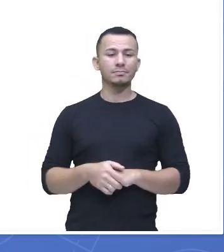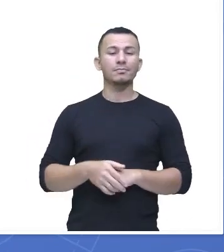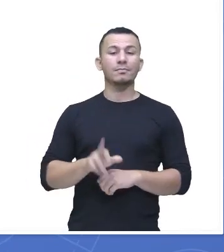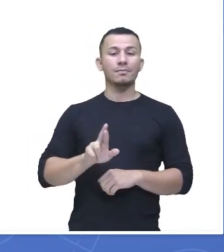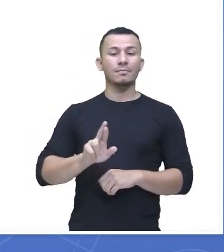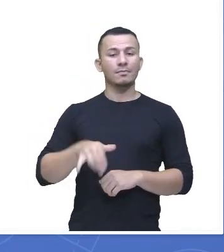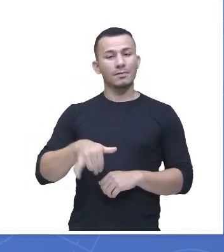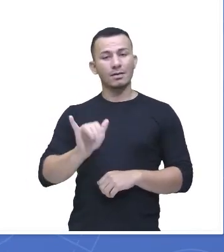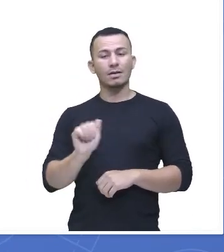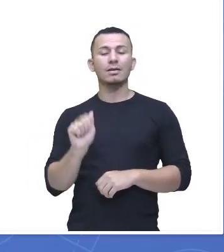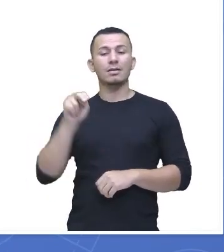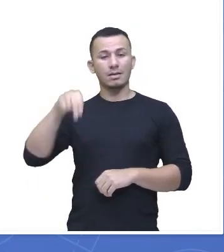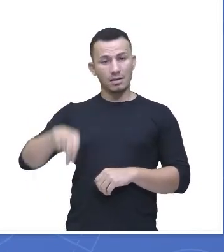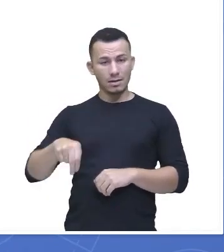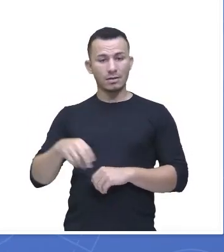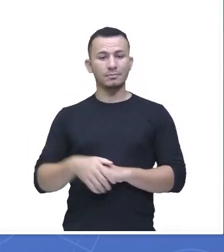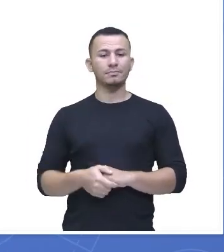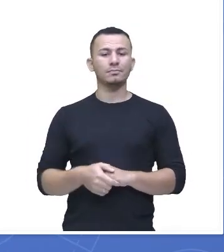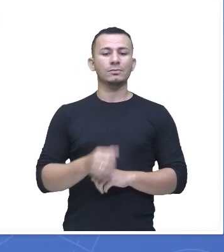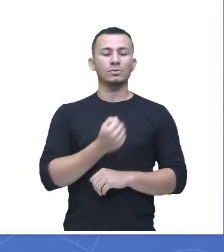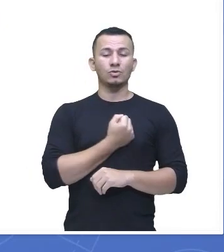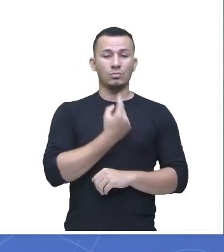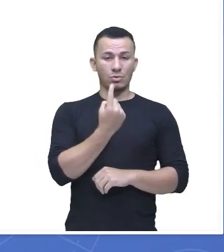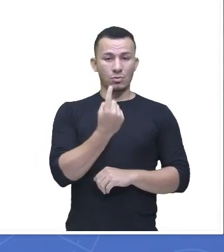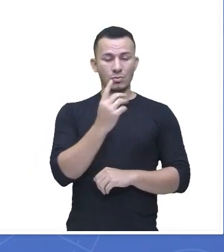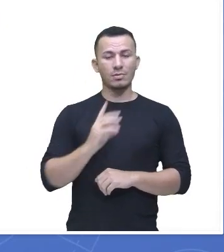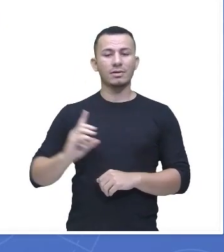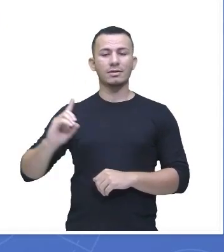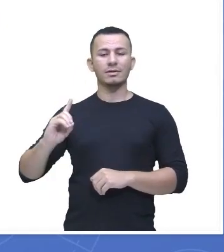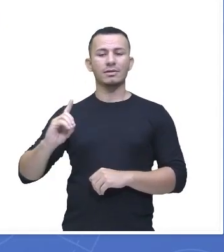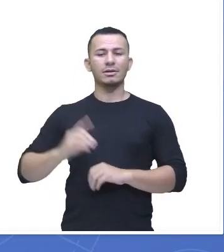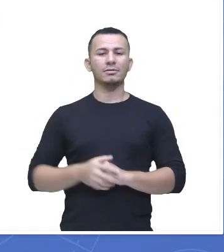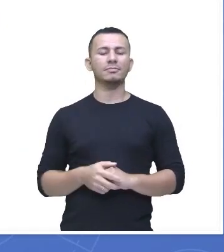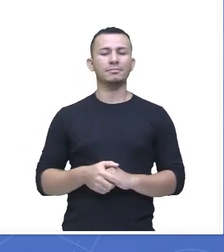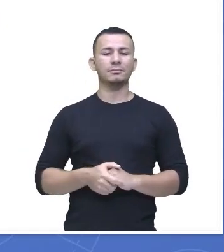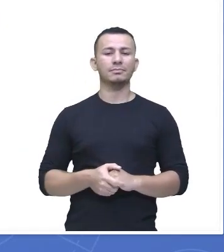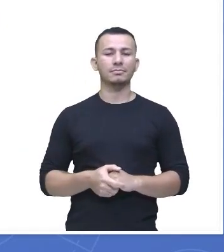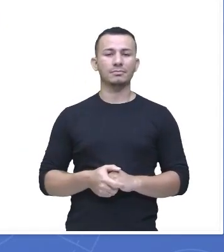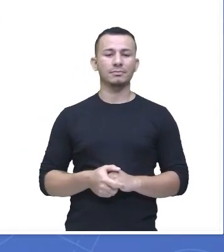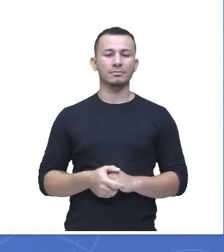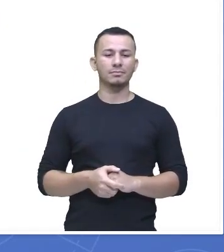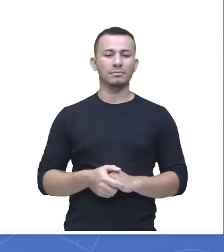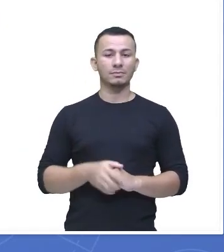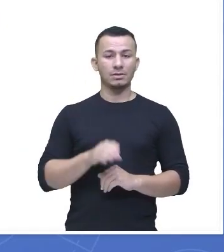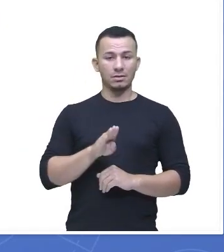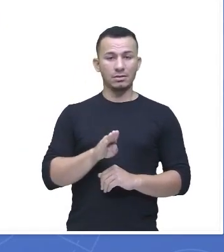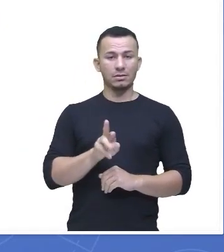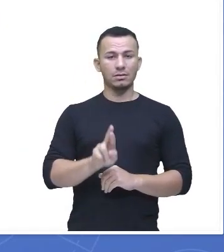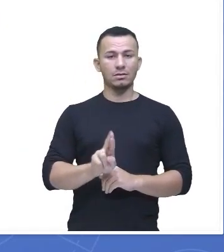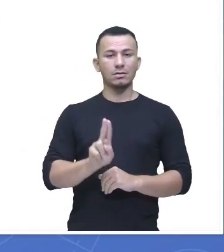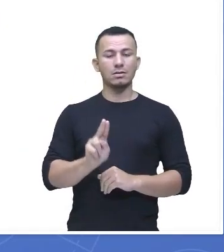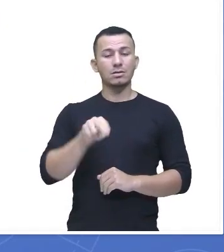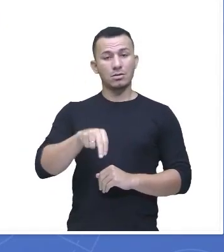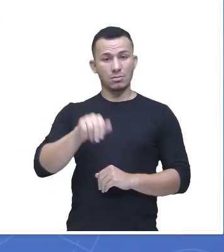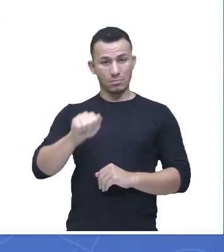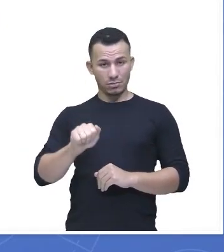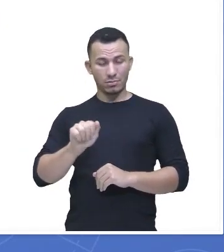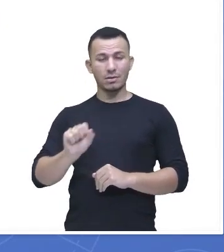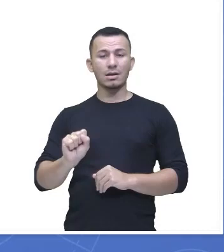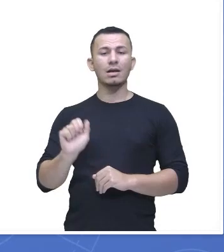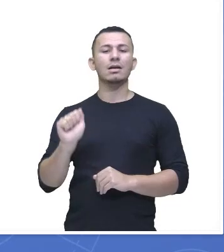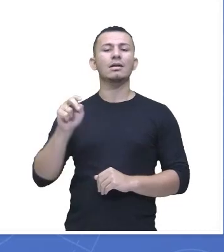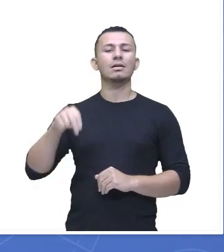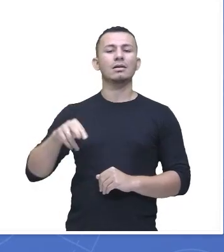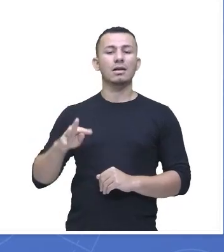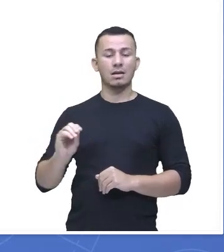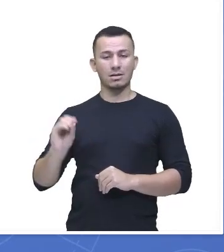também dizendo que a questão 1 é a letra D. Quem mais? A Bruna Santos está falando que a